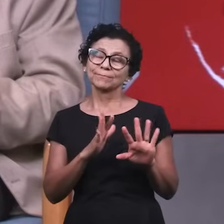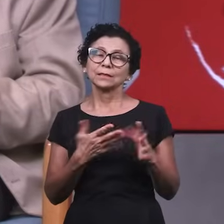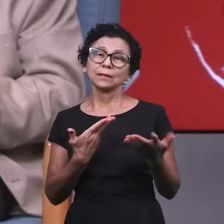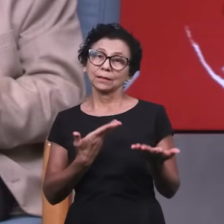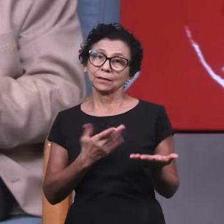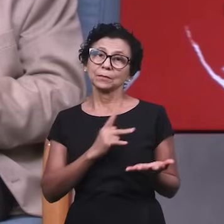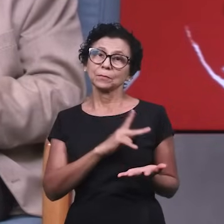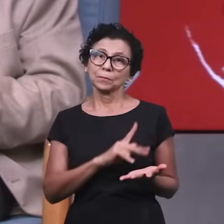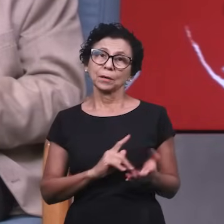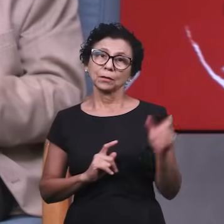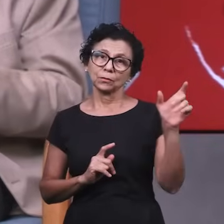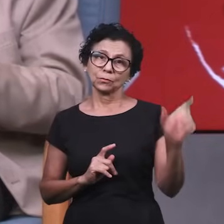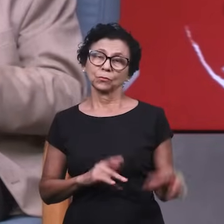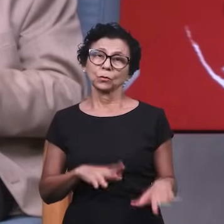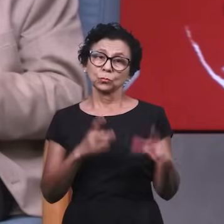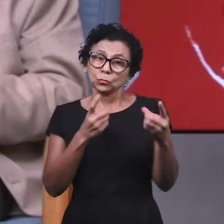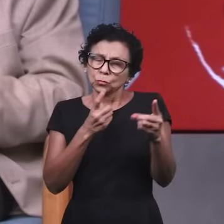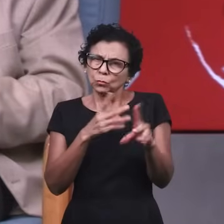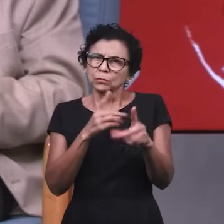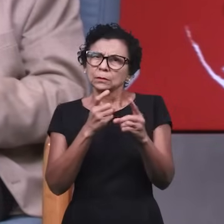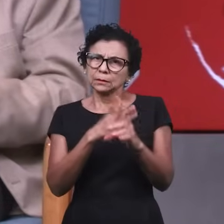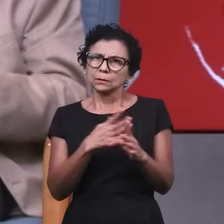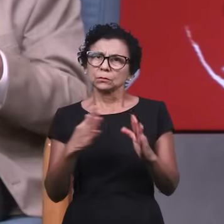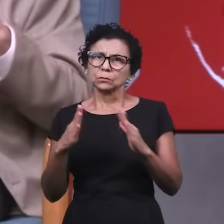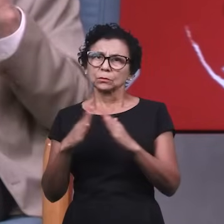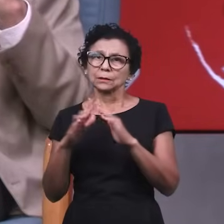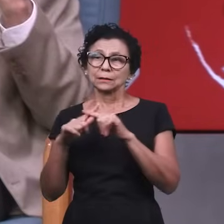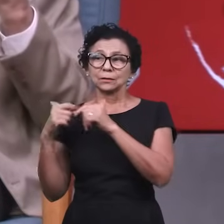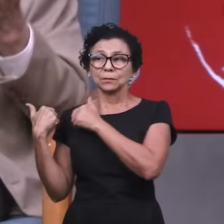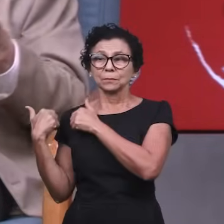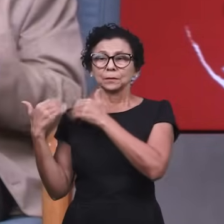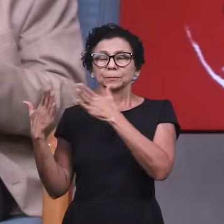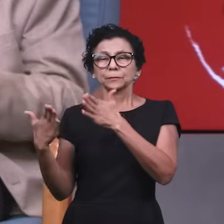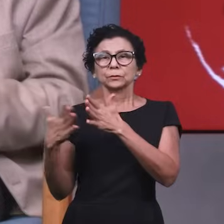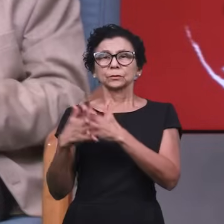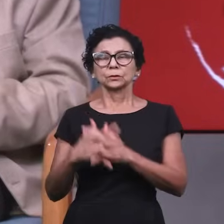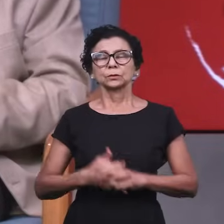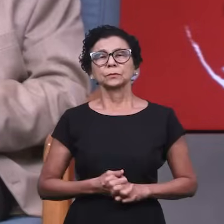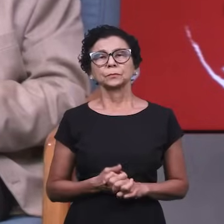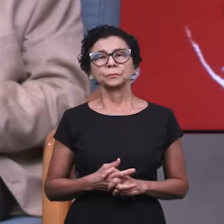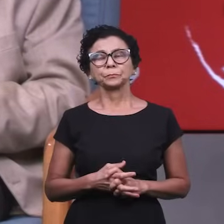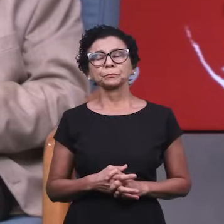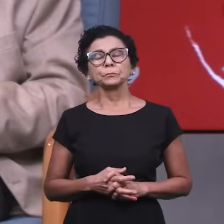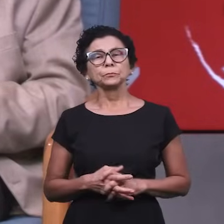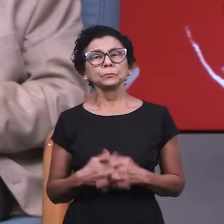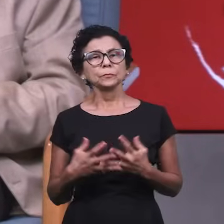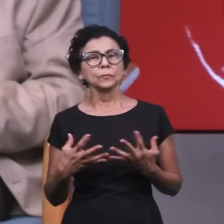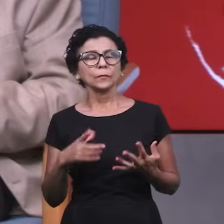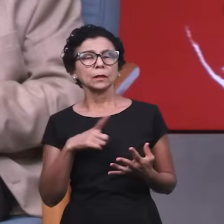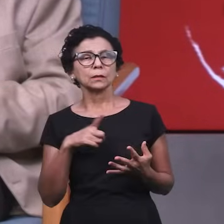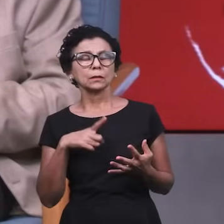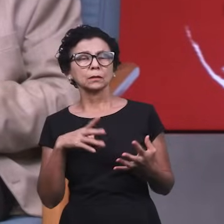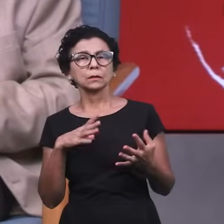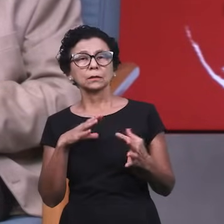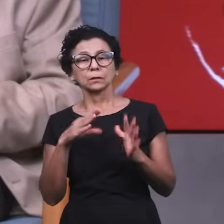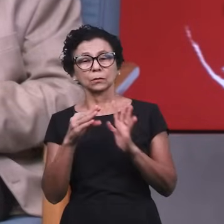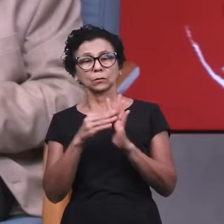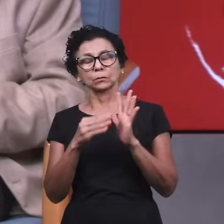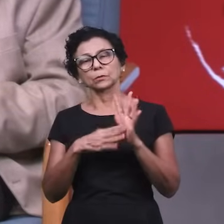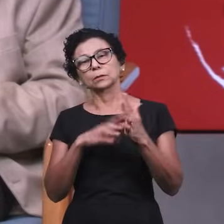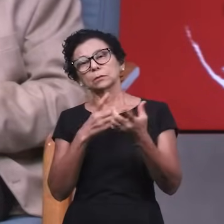primitiva. Tudo há um conteúdo doutrinário